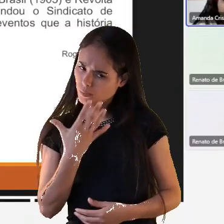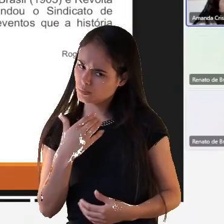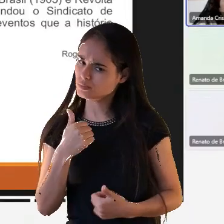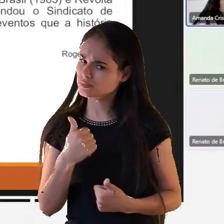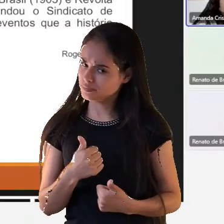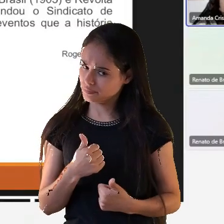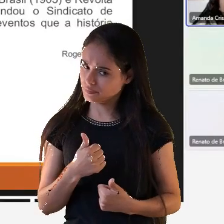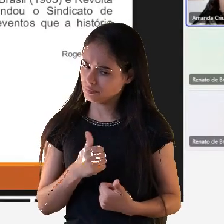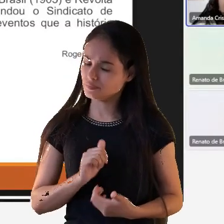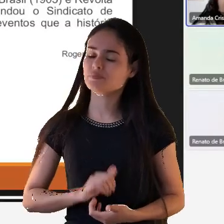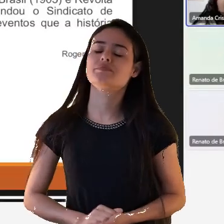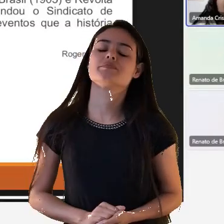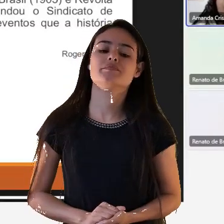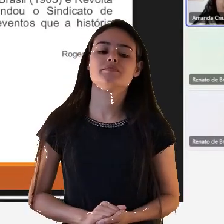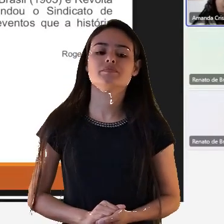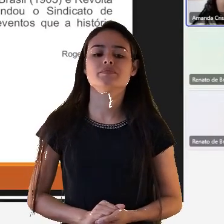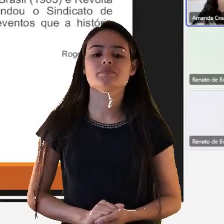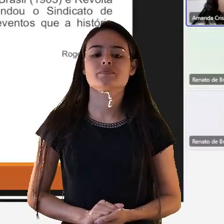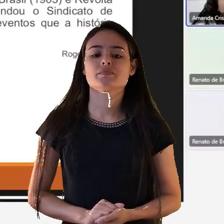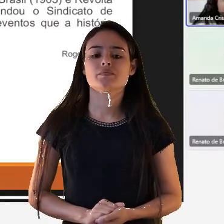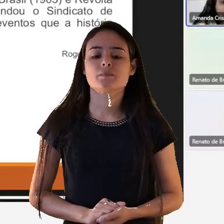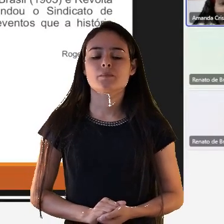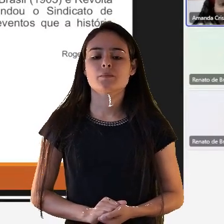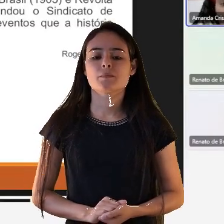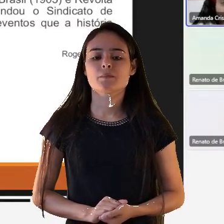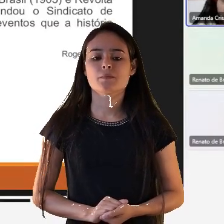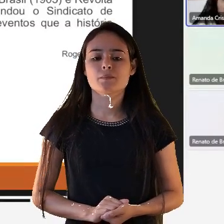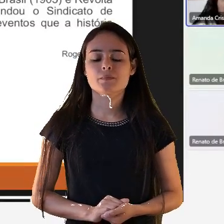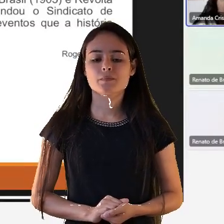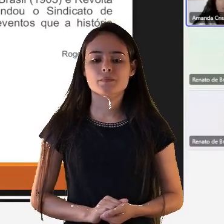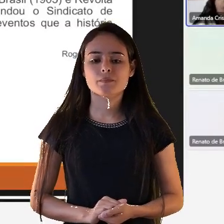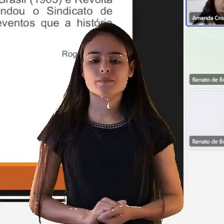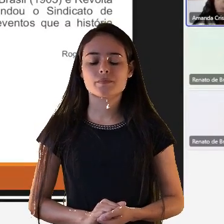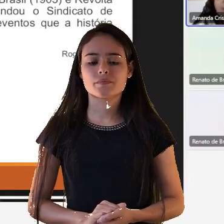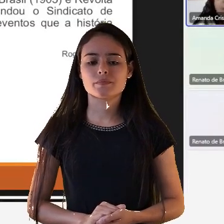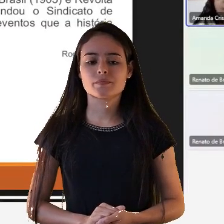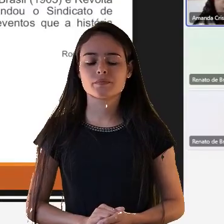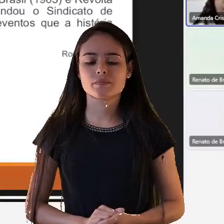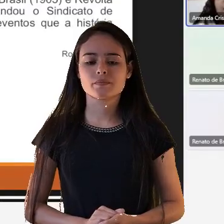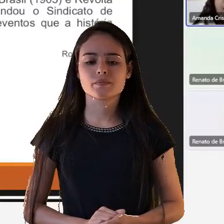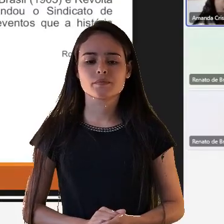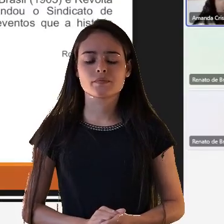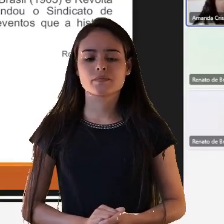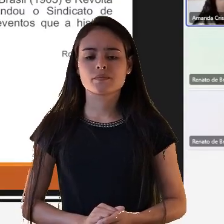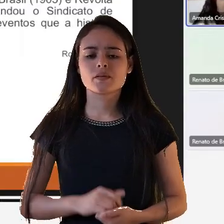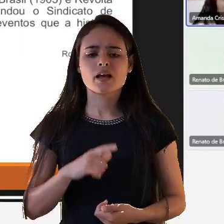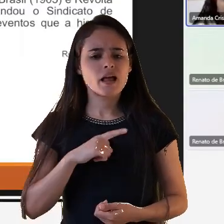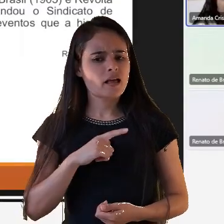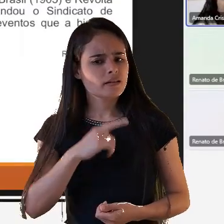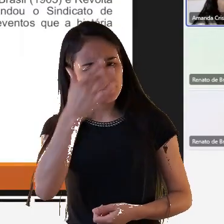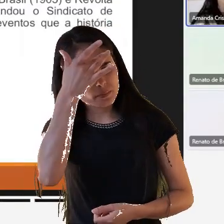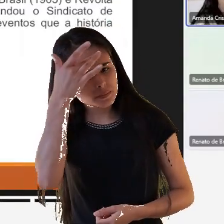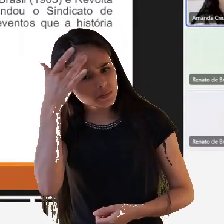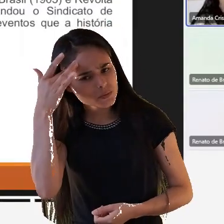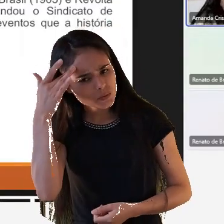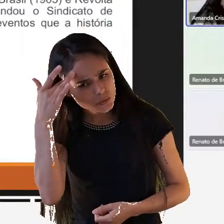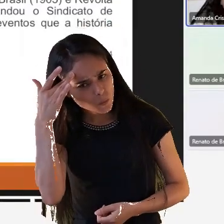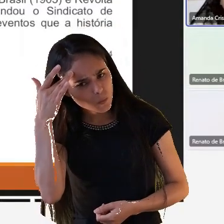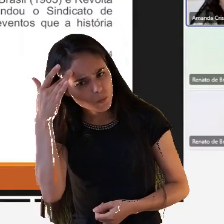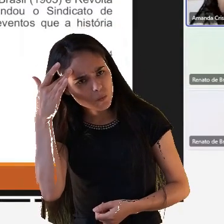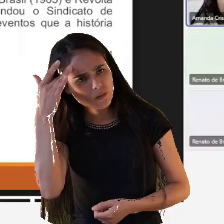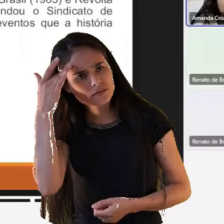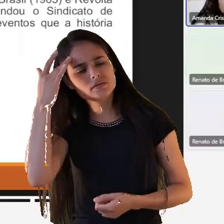altos cargos, nós tínhamos muitos políticos, nós tínhamos pessoas que acessaram, sim, o